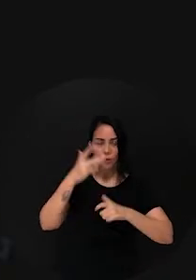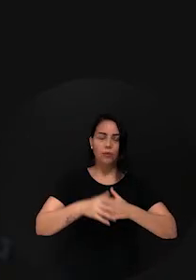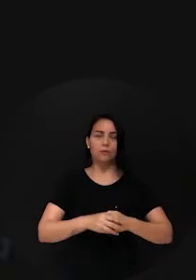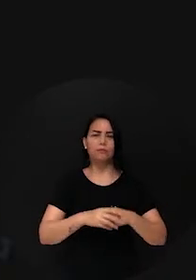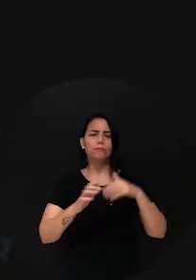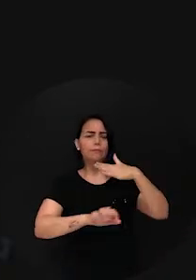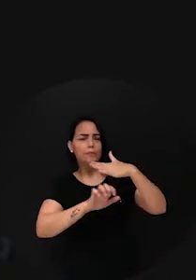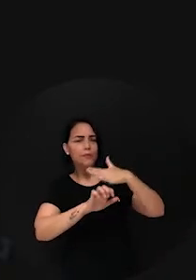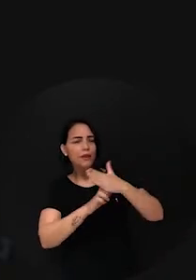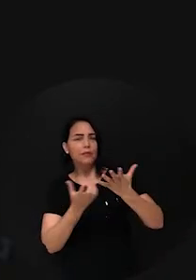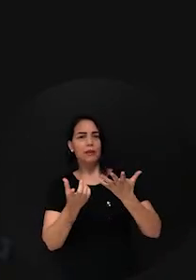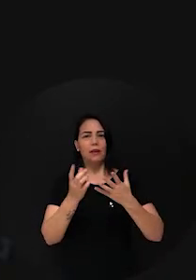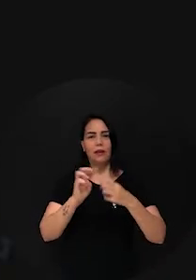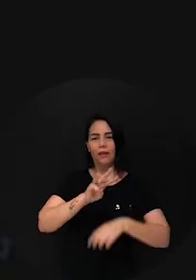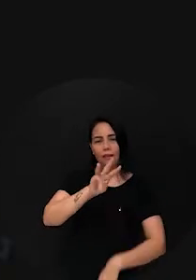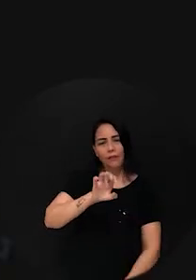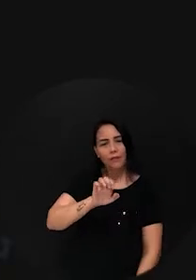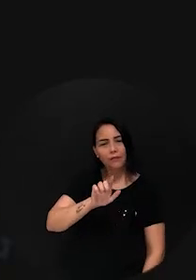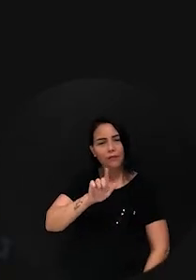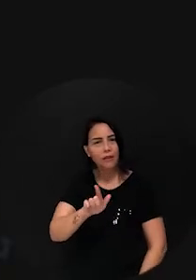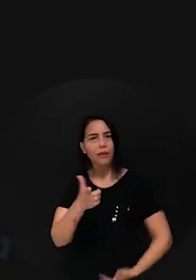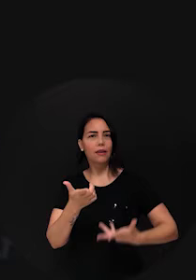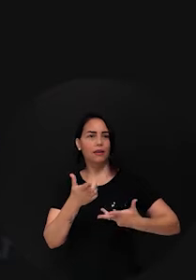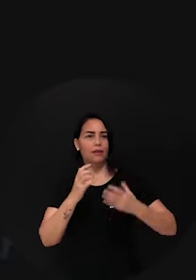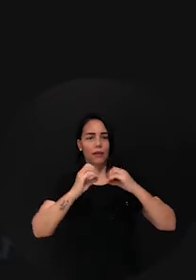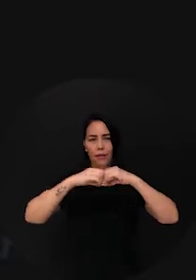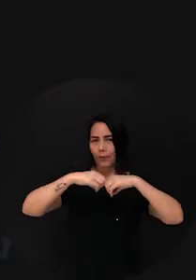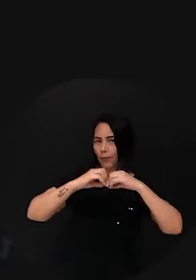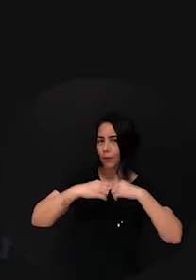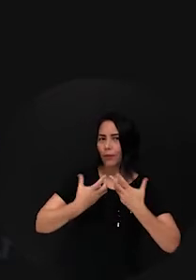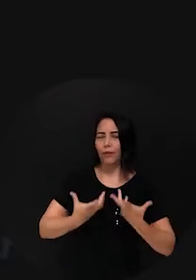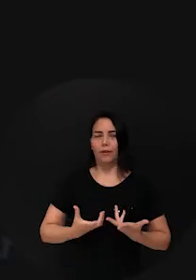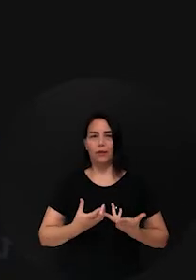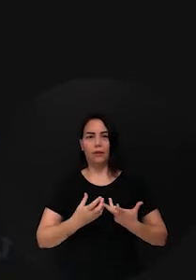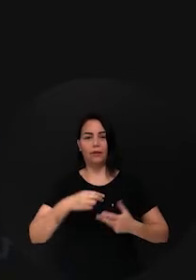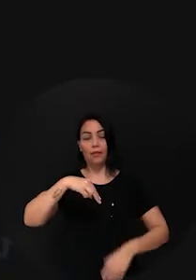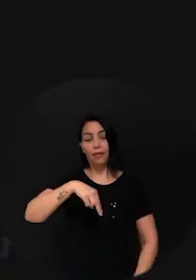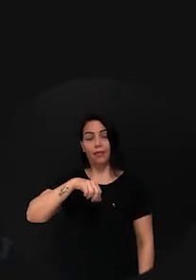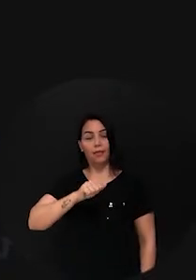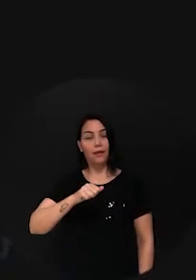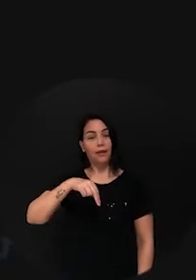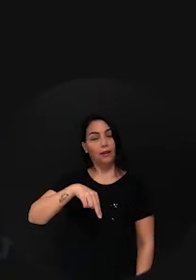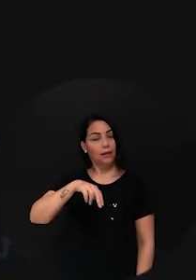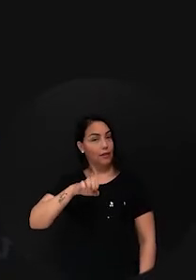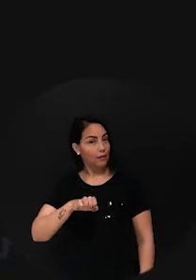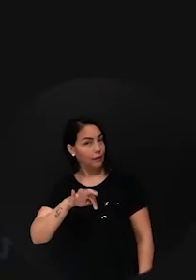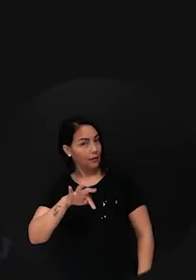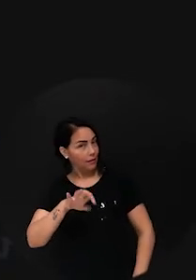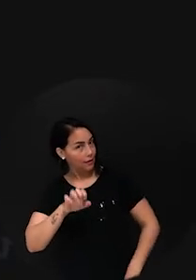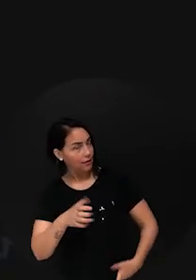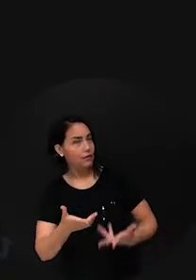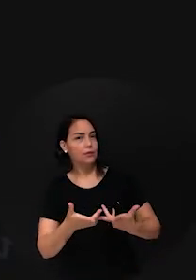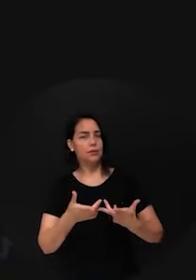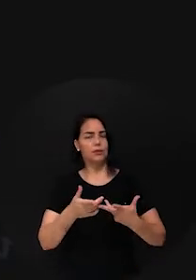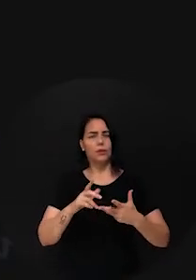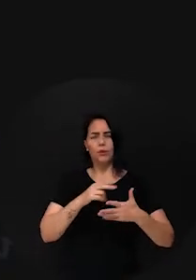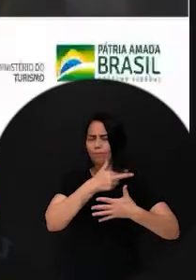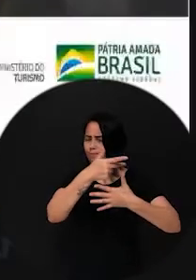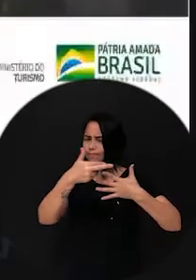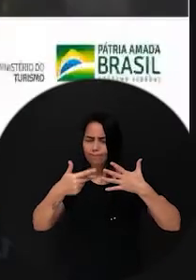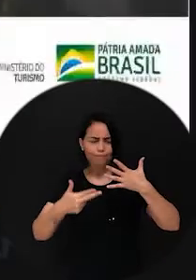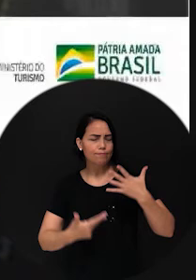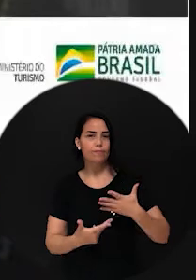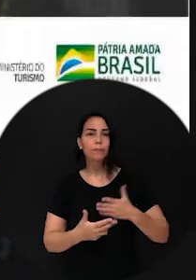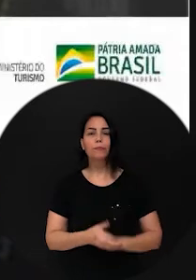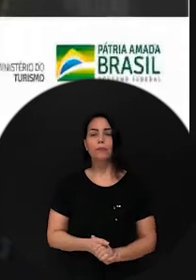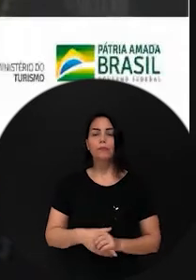Rodas, Nanete Têxtil, Flexível e Indumac, e as